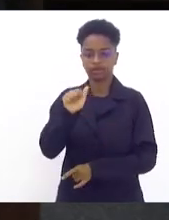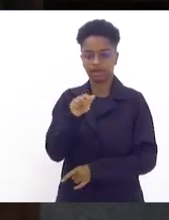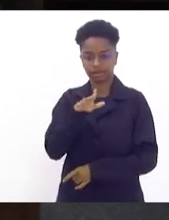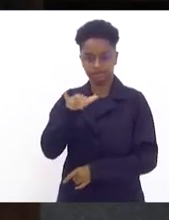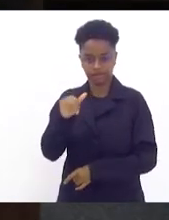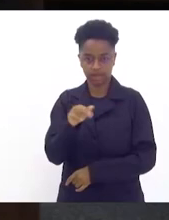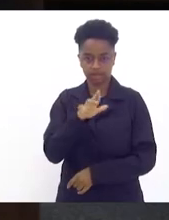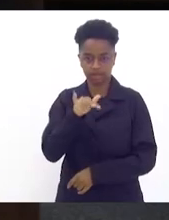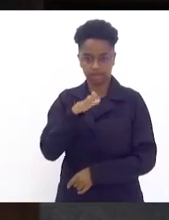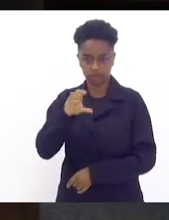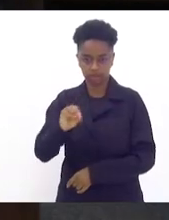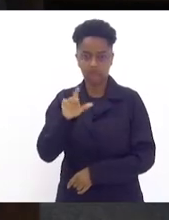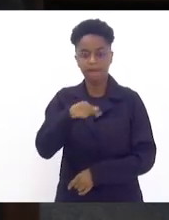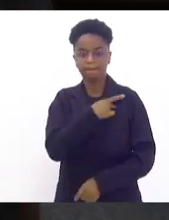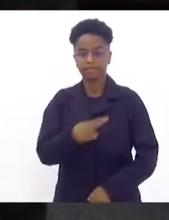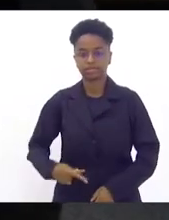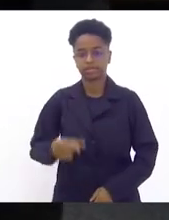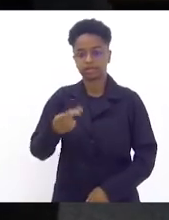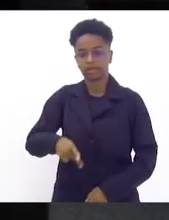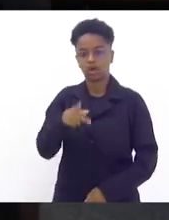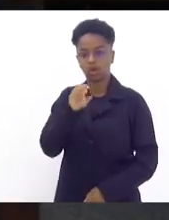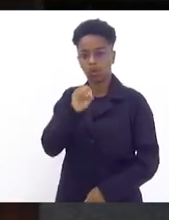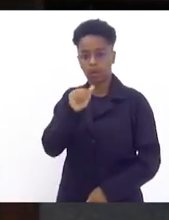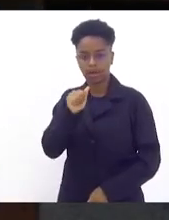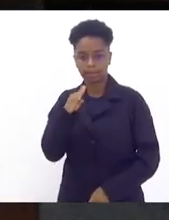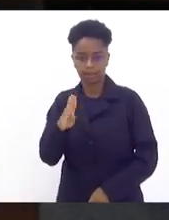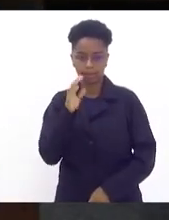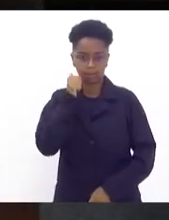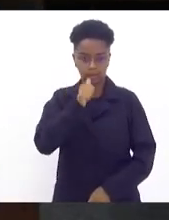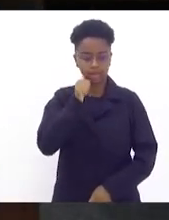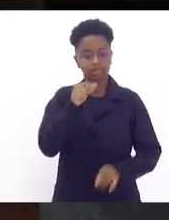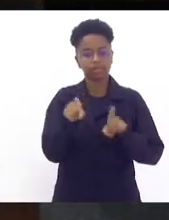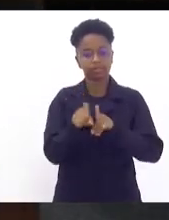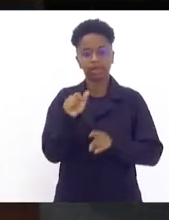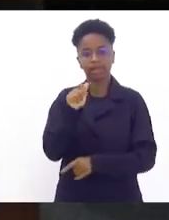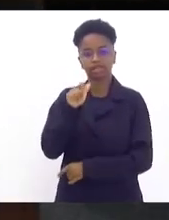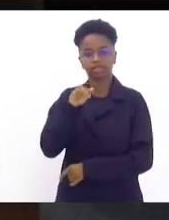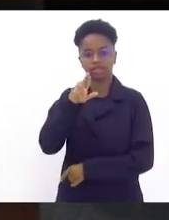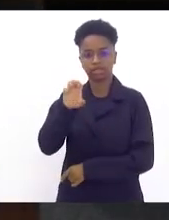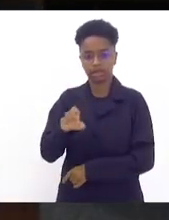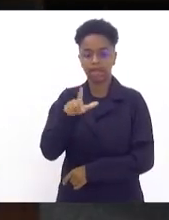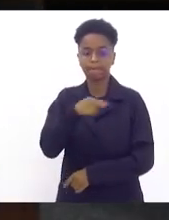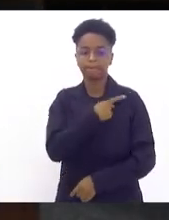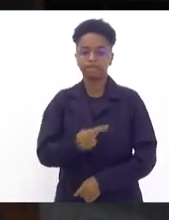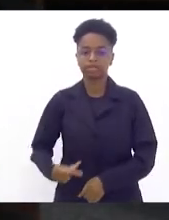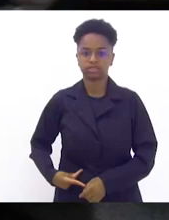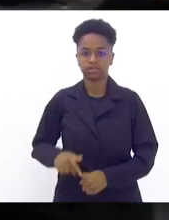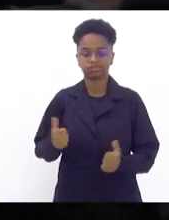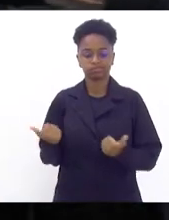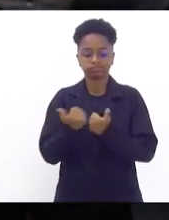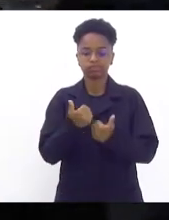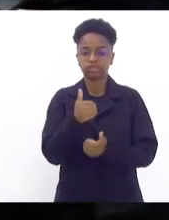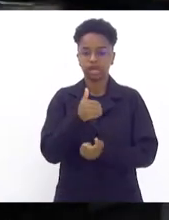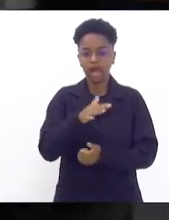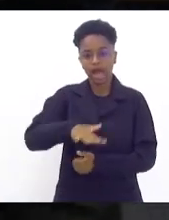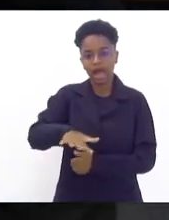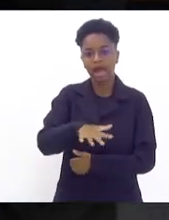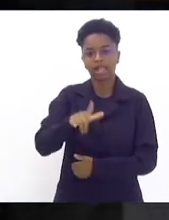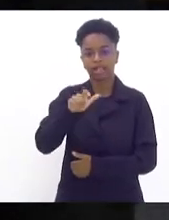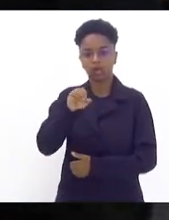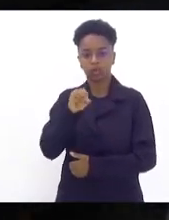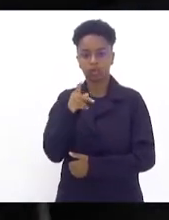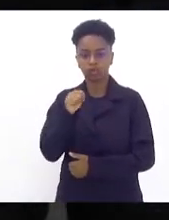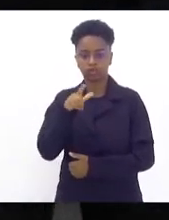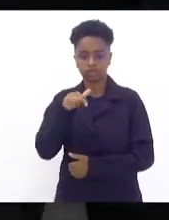Ribeiro, presidente da OAB Mulher, do doutor Alexandre Agriar, presidente da subseção da OAB Leopoldina, e do